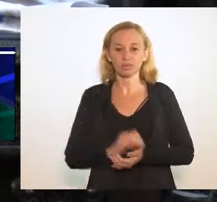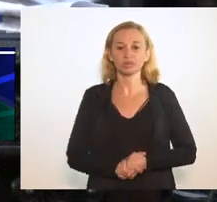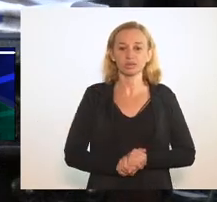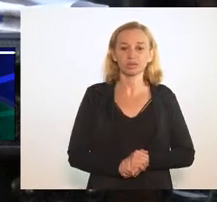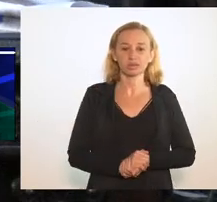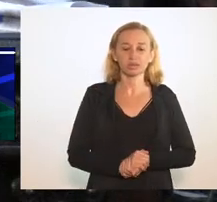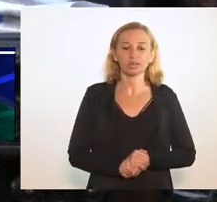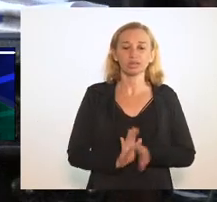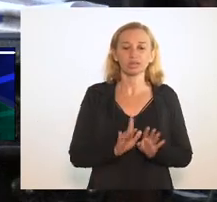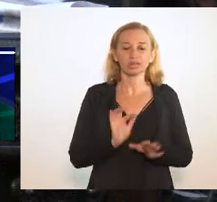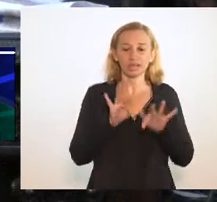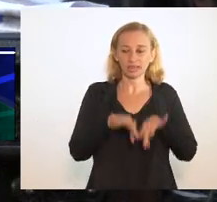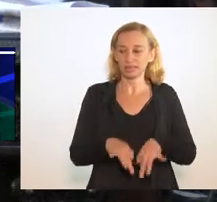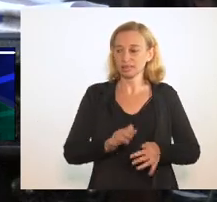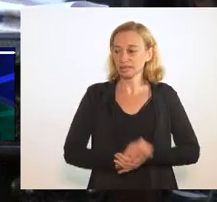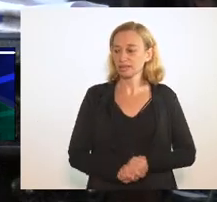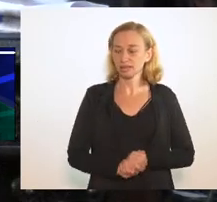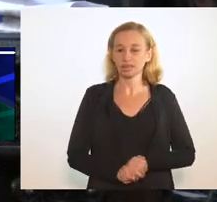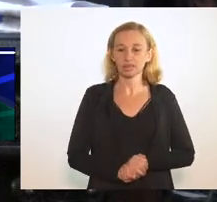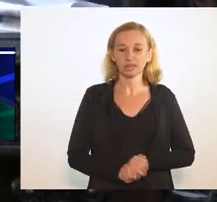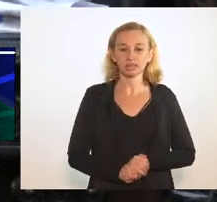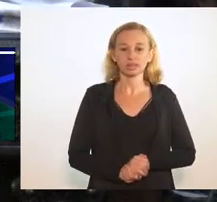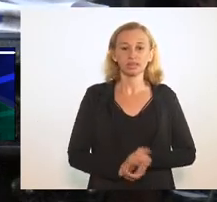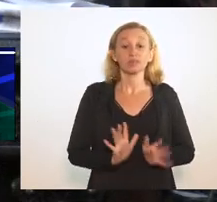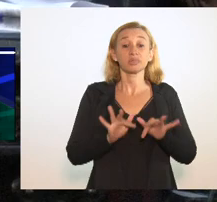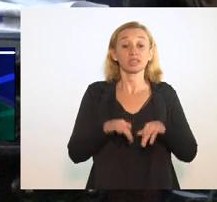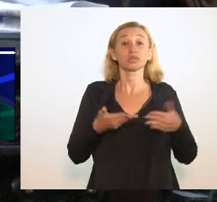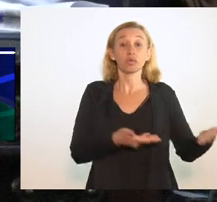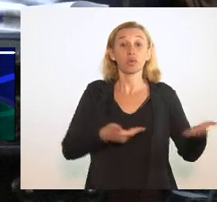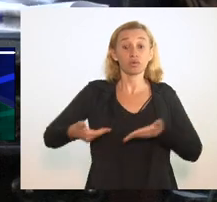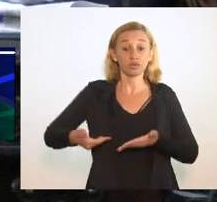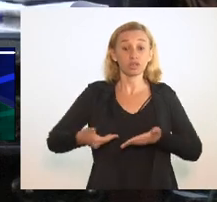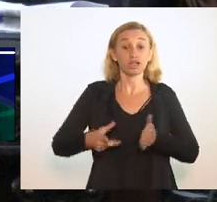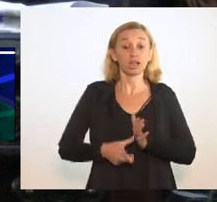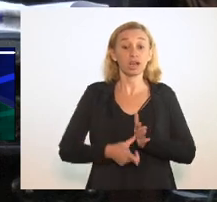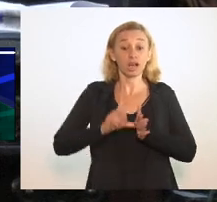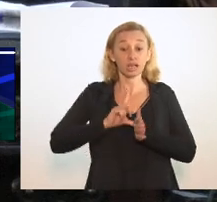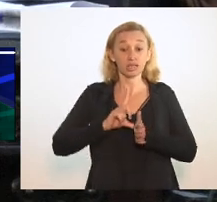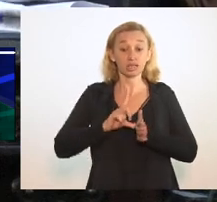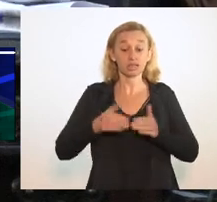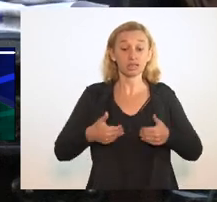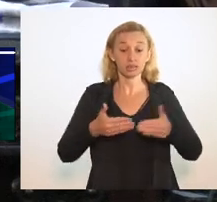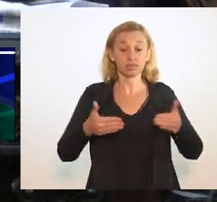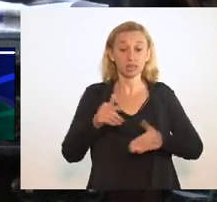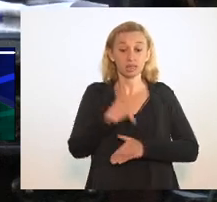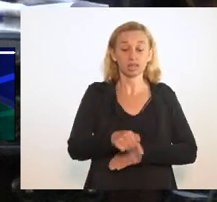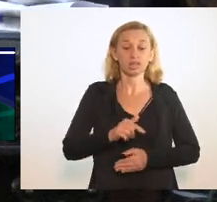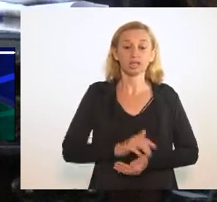a mesma está encerrada. A presidência convida, antes de abrir aqui a...